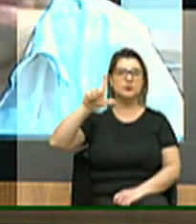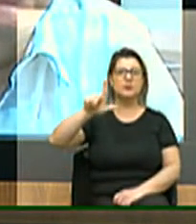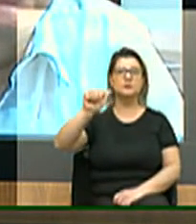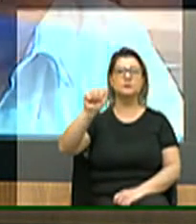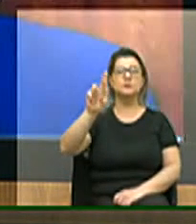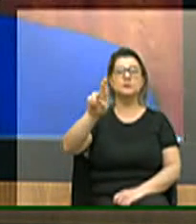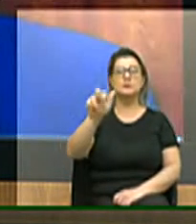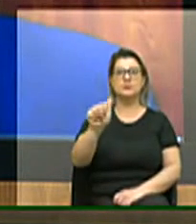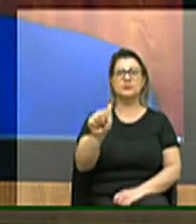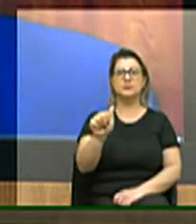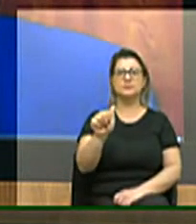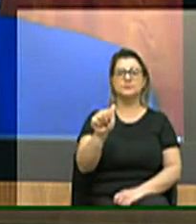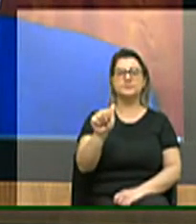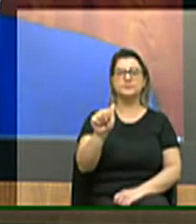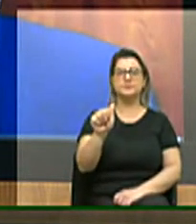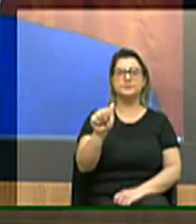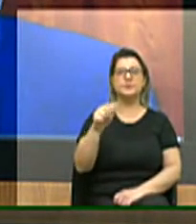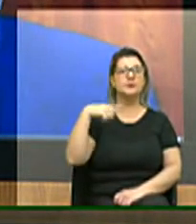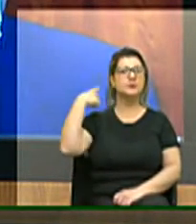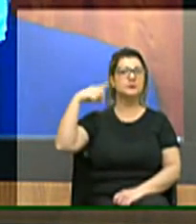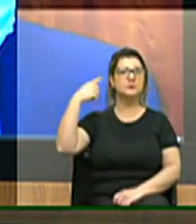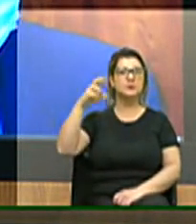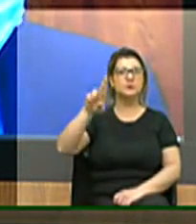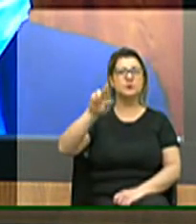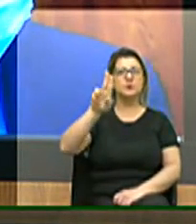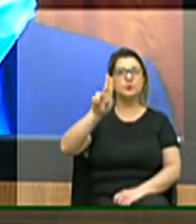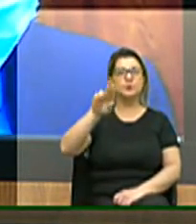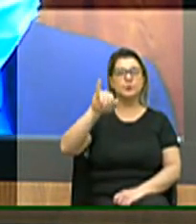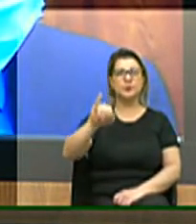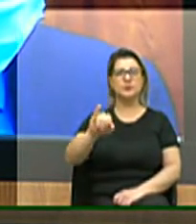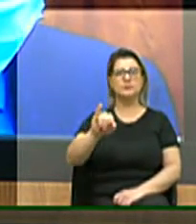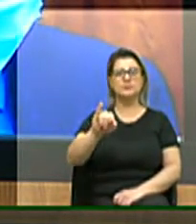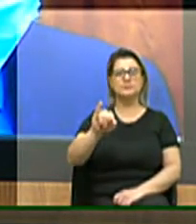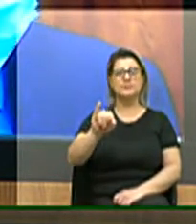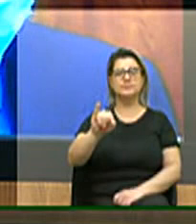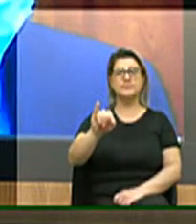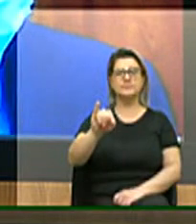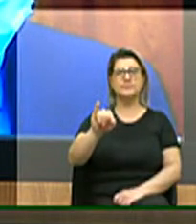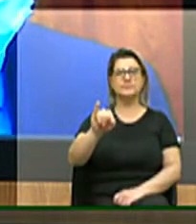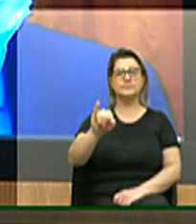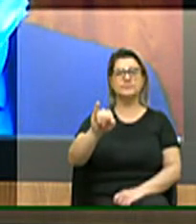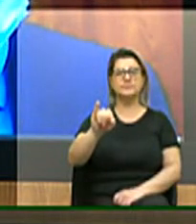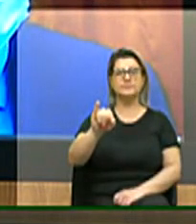Deputado Lara. Deputado Rui de Garay.